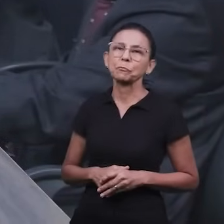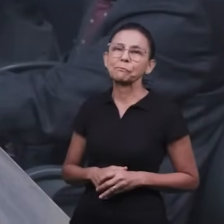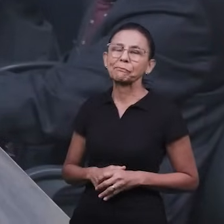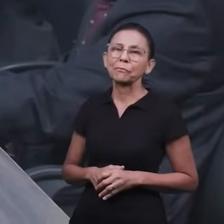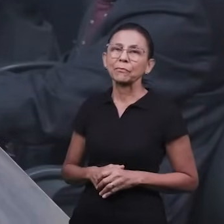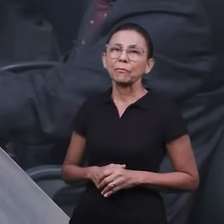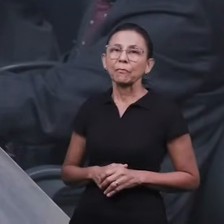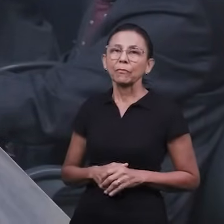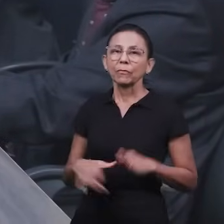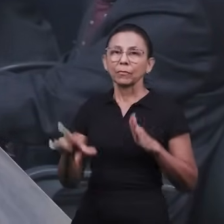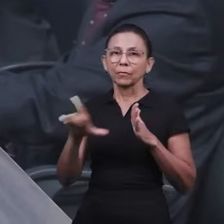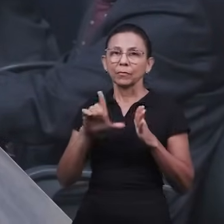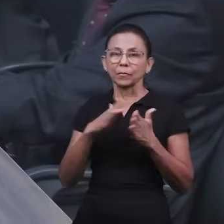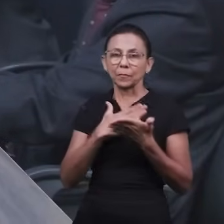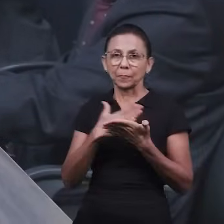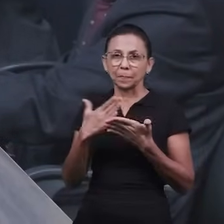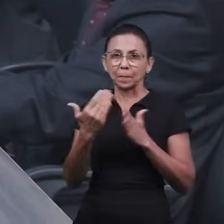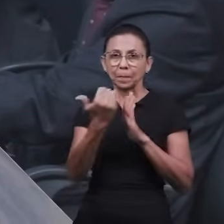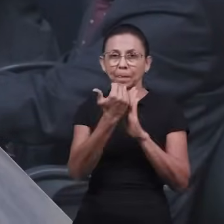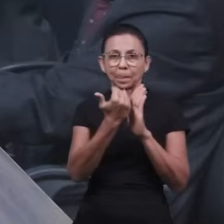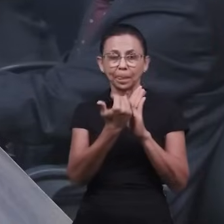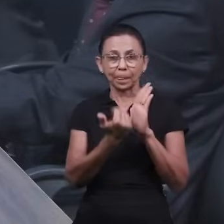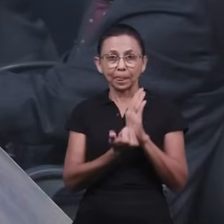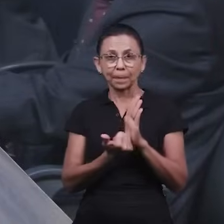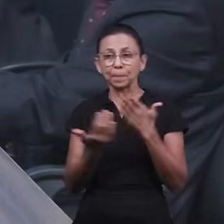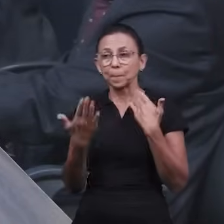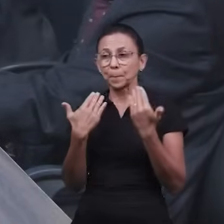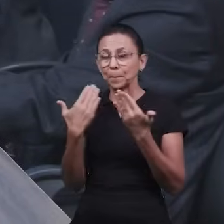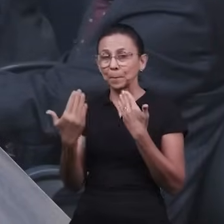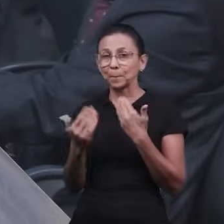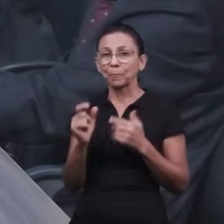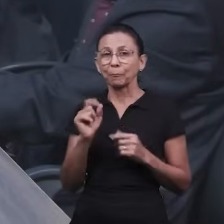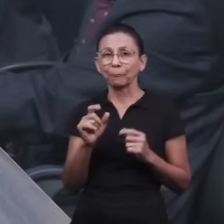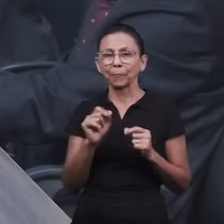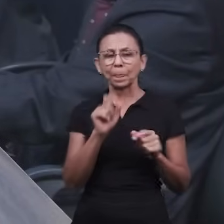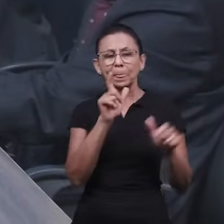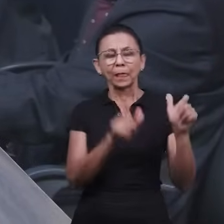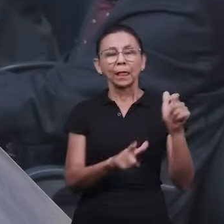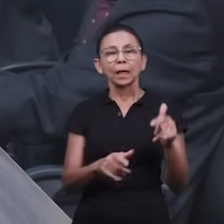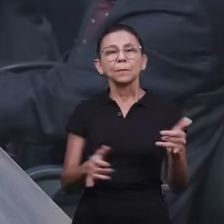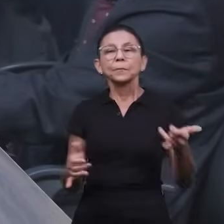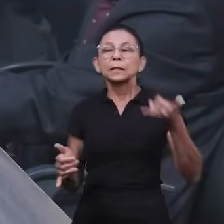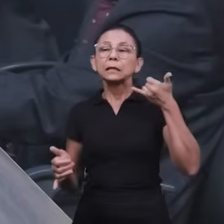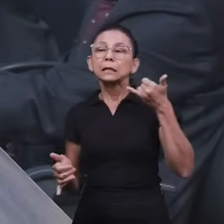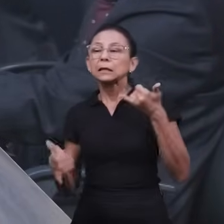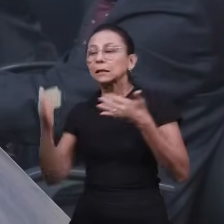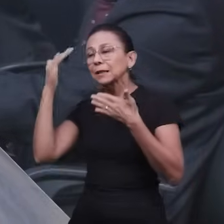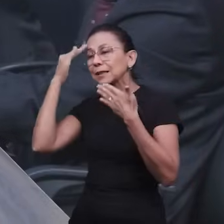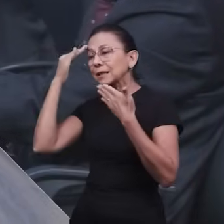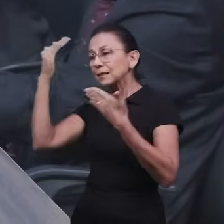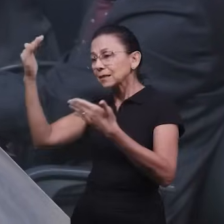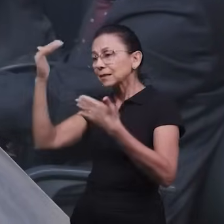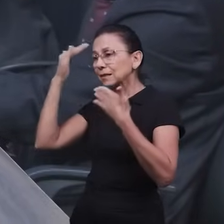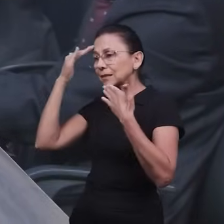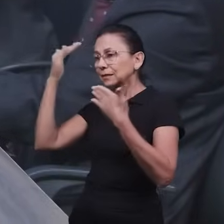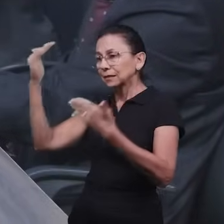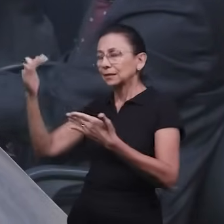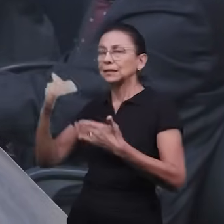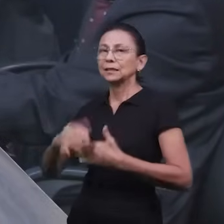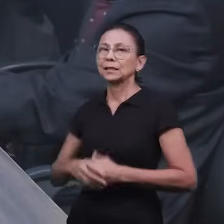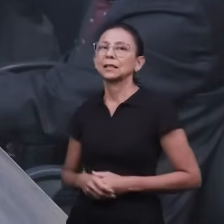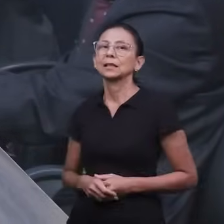Elias, que muitas pessoas estão ligando para agradecer, né? E isso é importante, dar